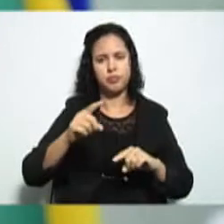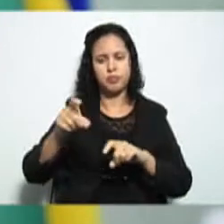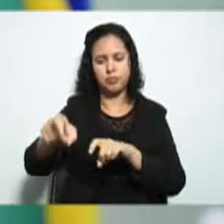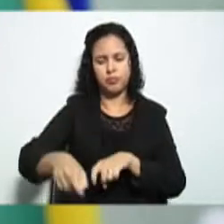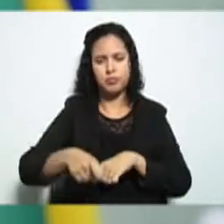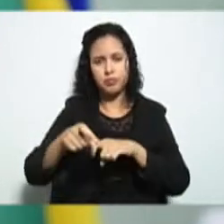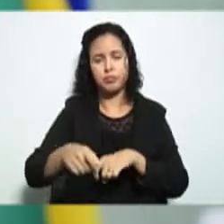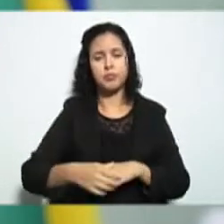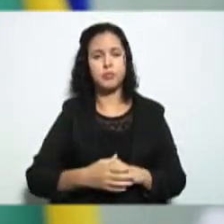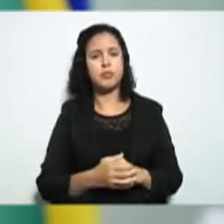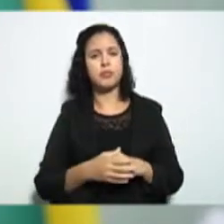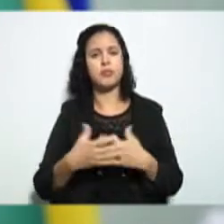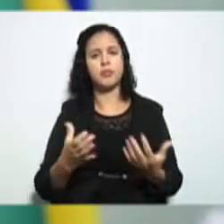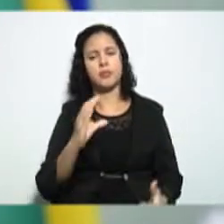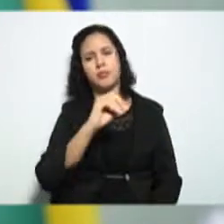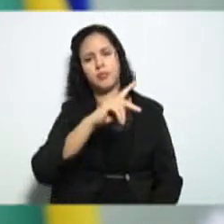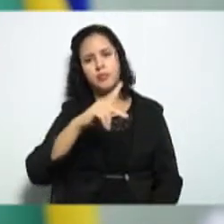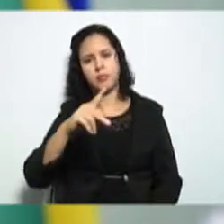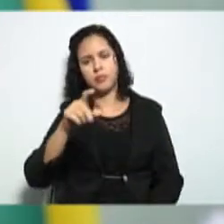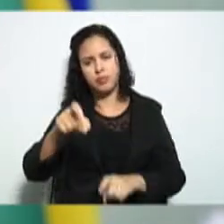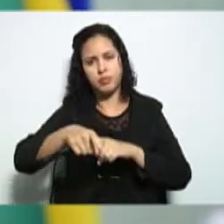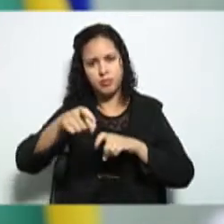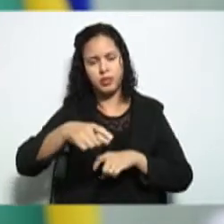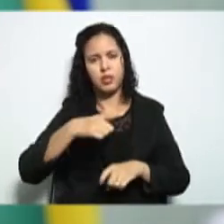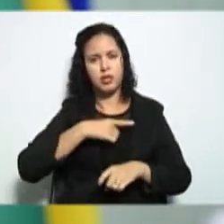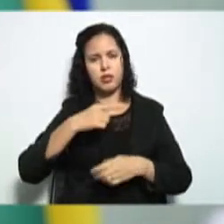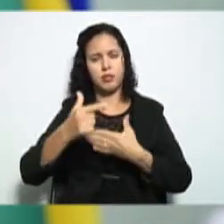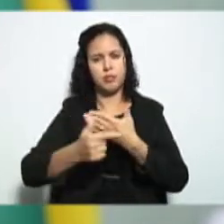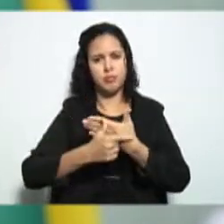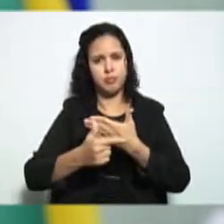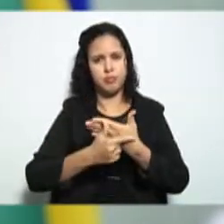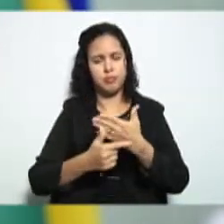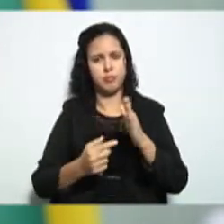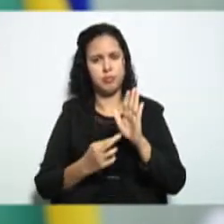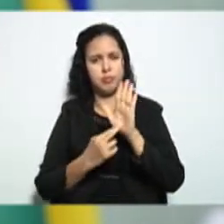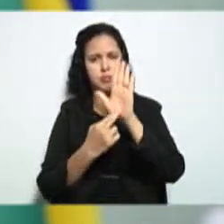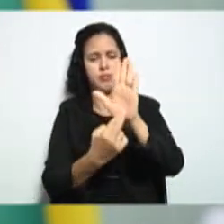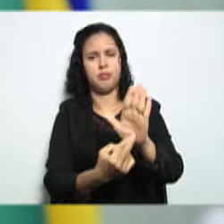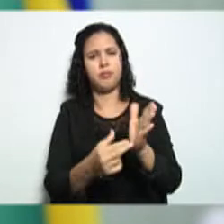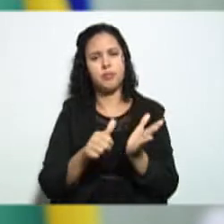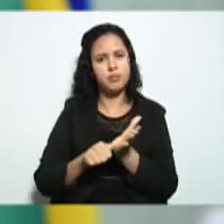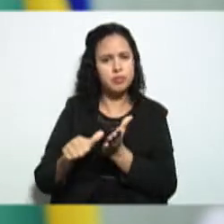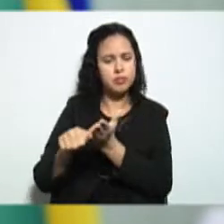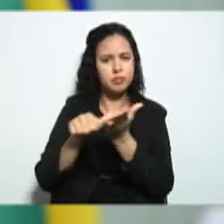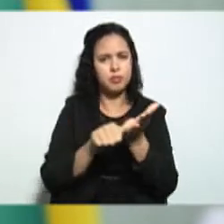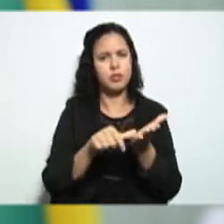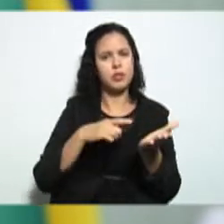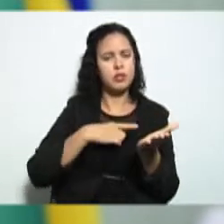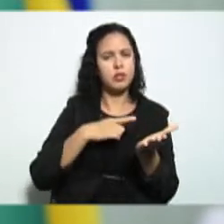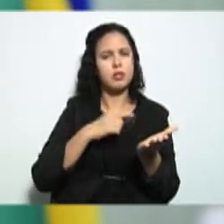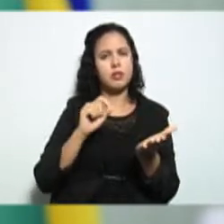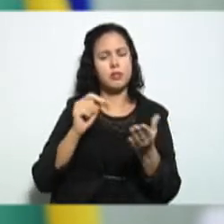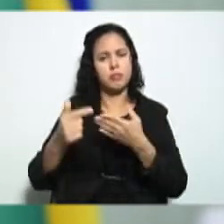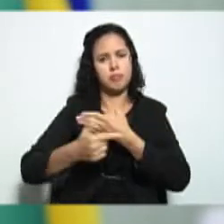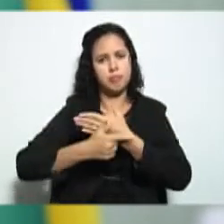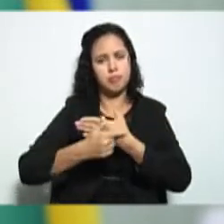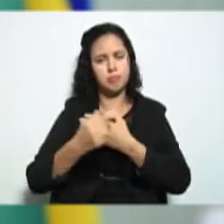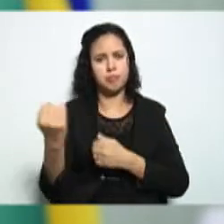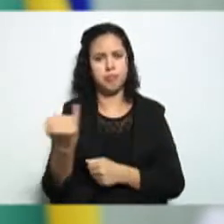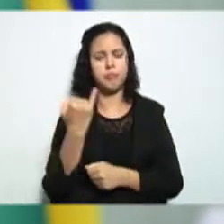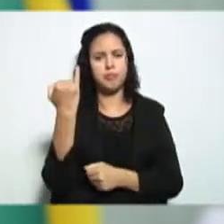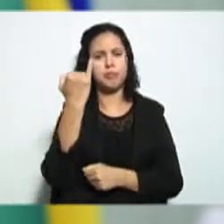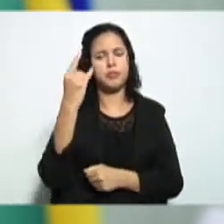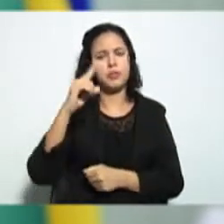cooperativas agropecuárias, ela tem um papel de representar os cooperados. Então ela tem um papel muito importante, que